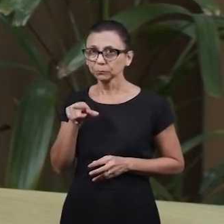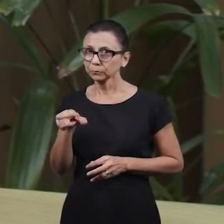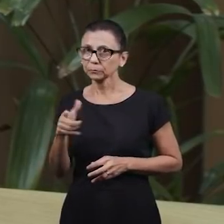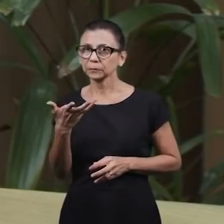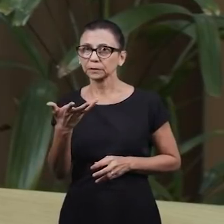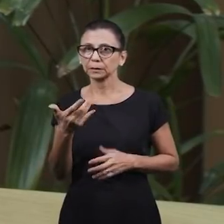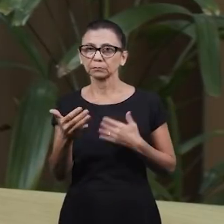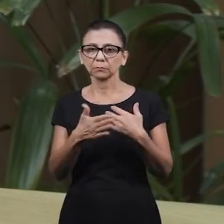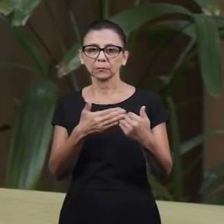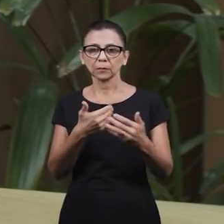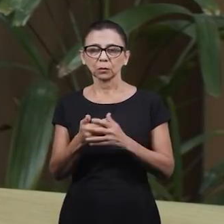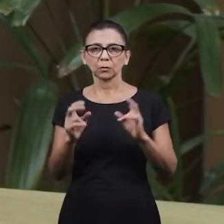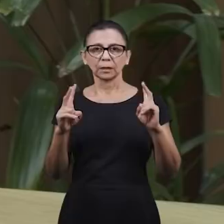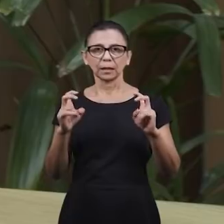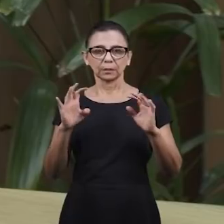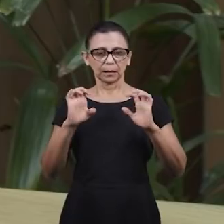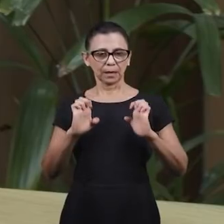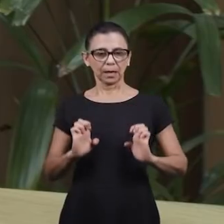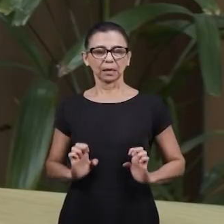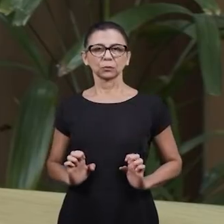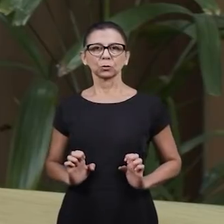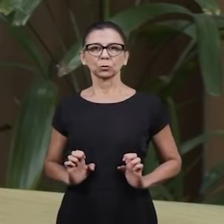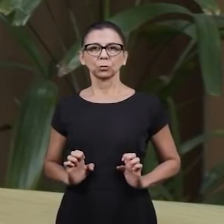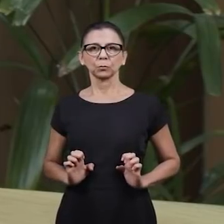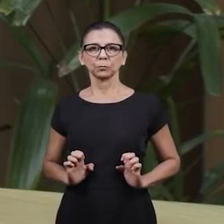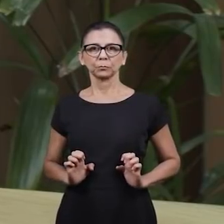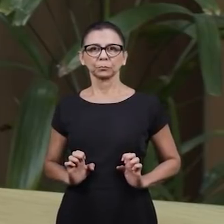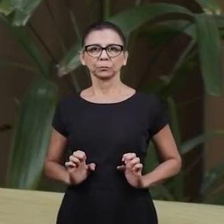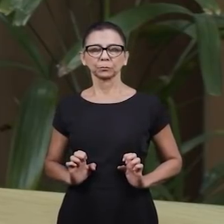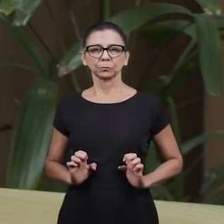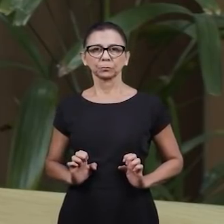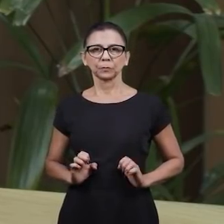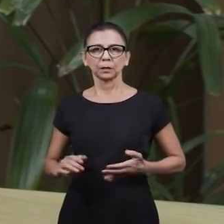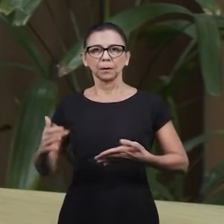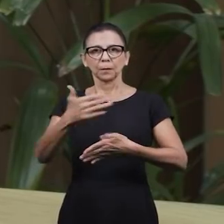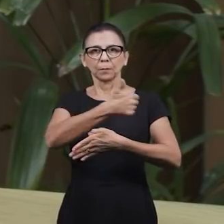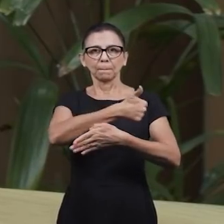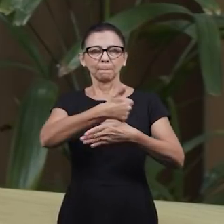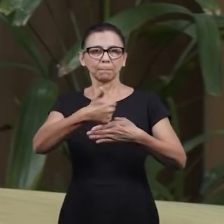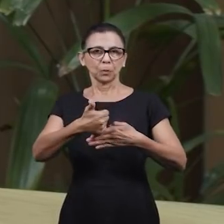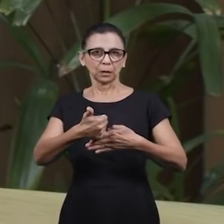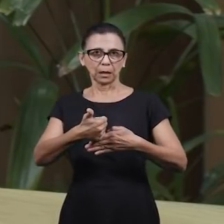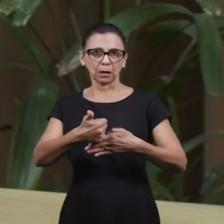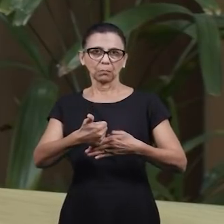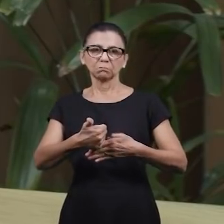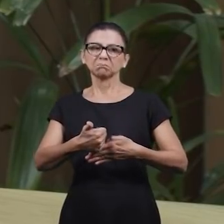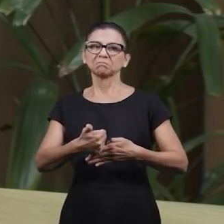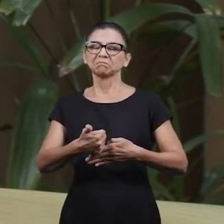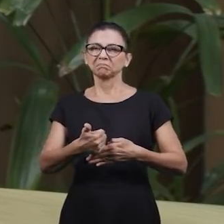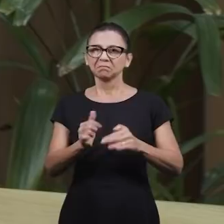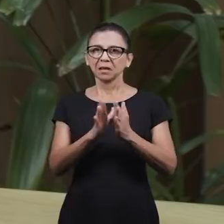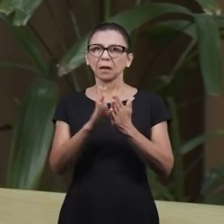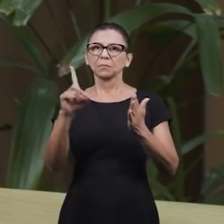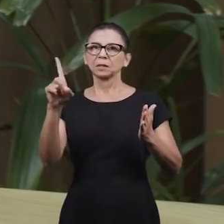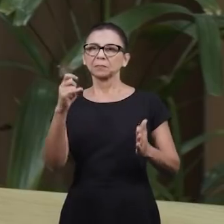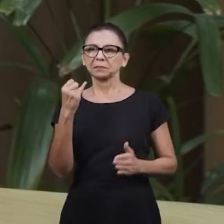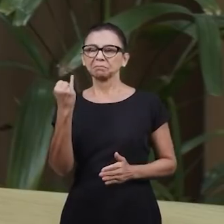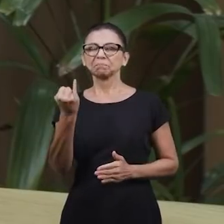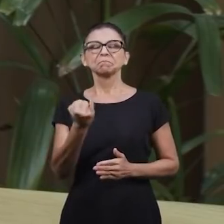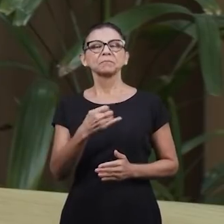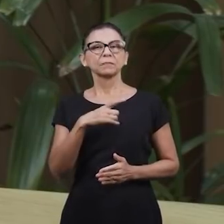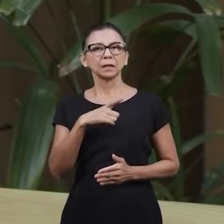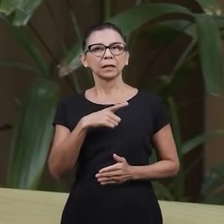abordar qualquer tema ético e moral, a Bíblia é a melhor fonte que existe. Existem países, por